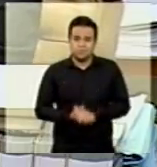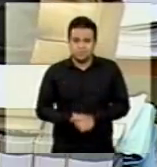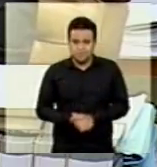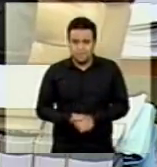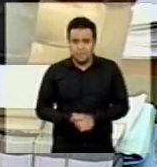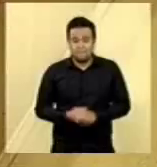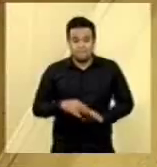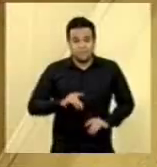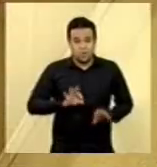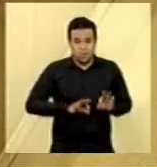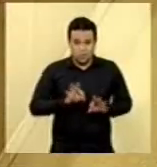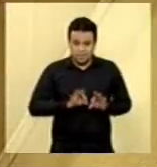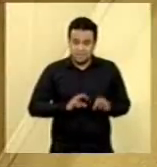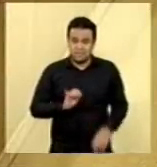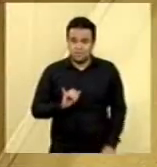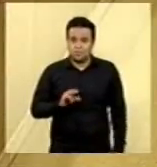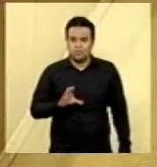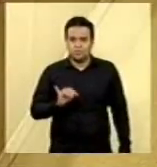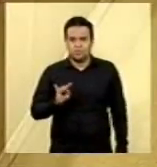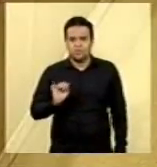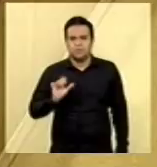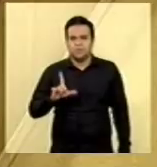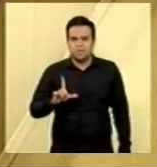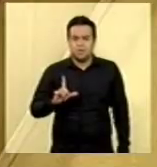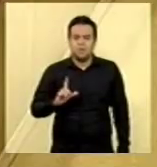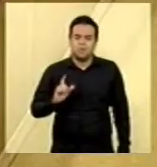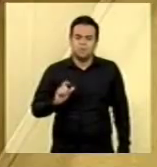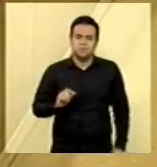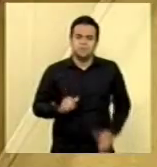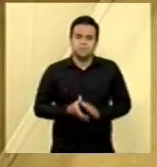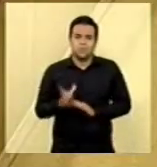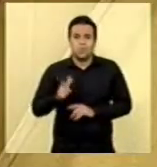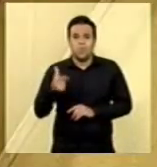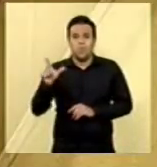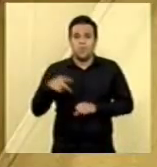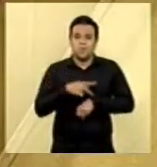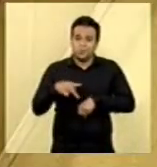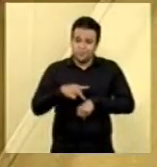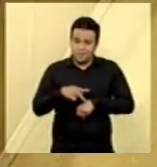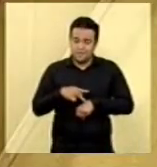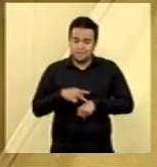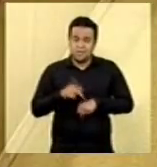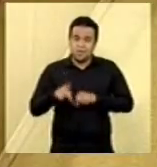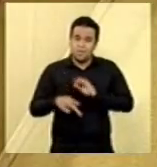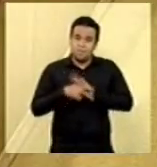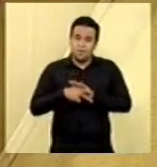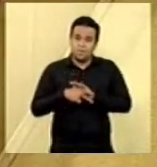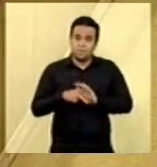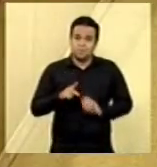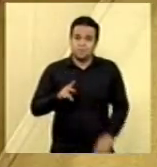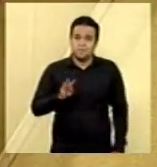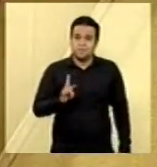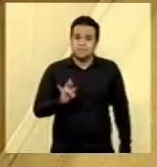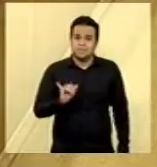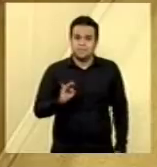a organização institucional daquele determinado Estado estrangeiro, de seu próprio Tribunal